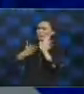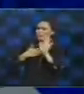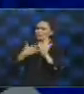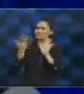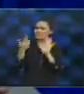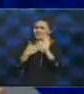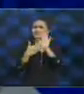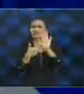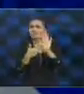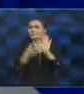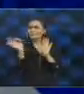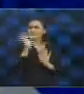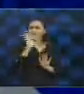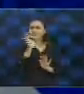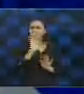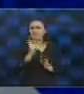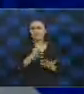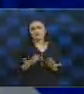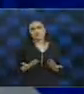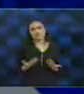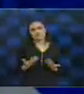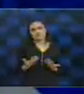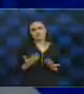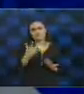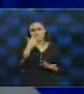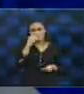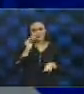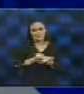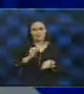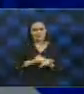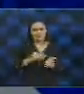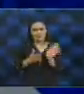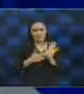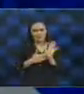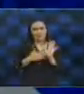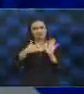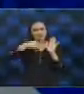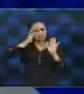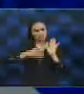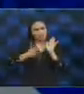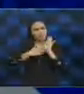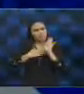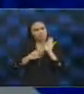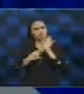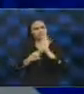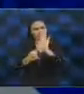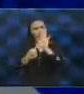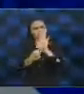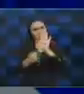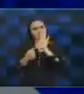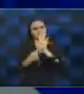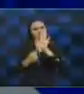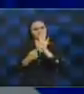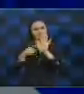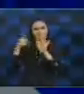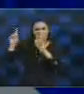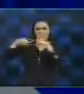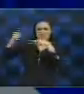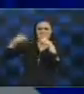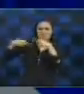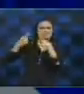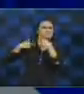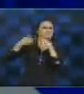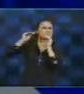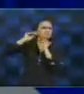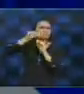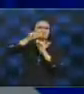dizendo que estava apresentando propostas ou ainda que estava impedido de apresentar propostas. Eu apresentei propostas, ele não me impediu de fazê-las.